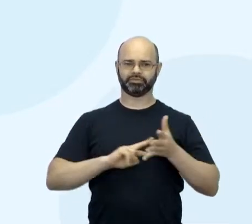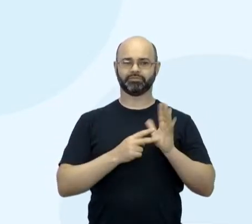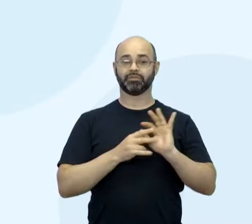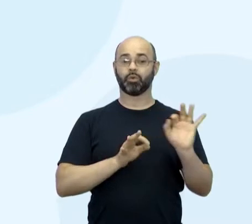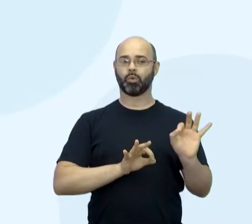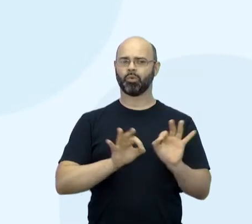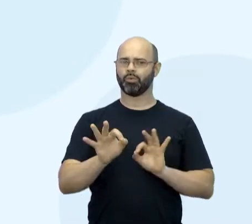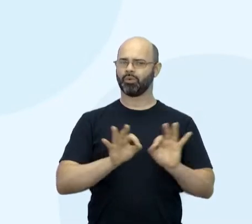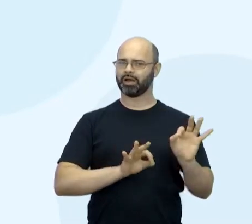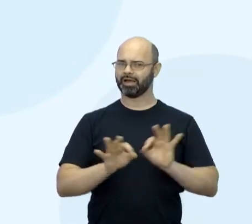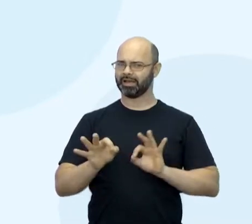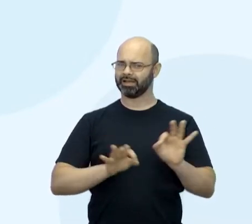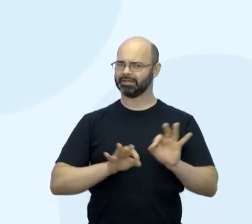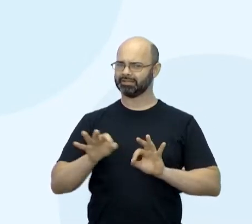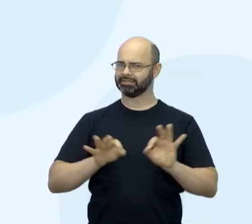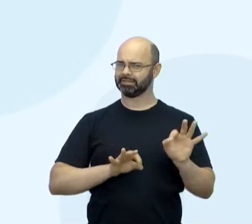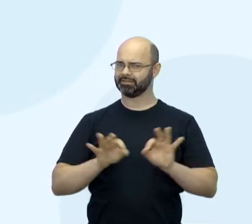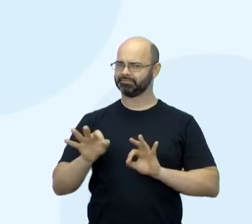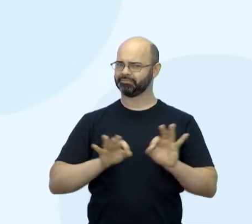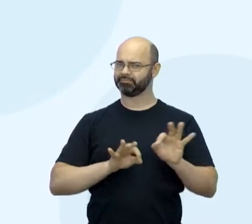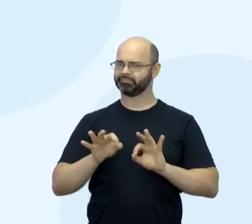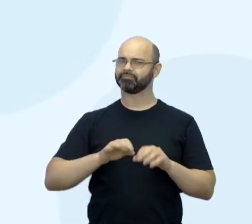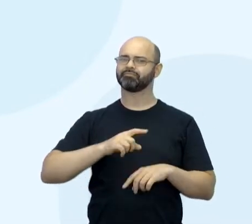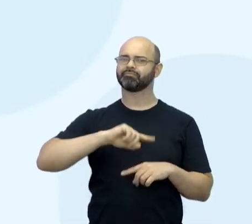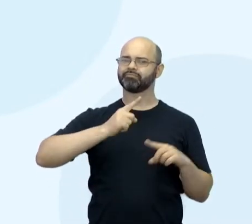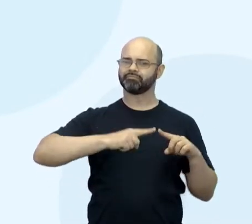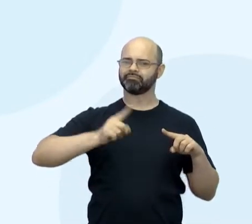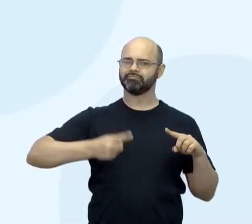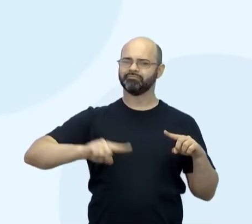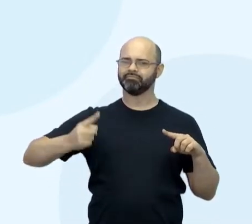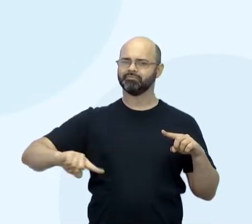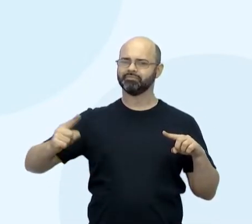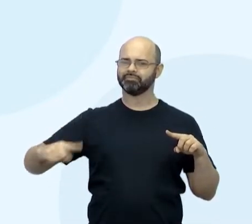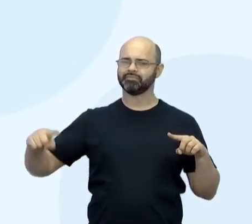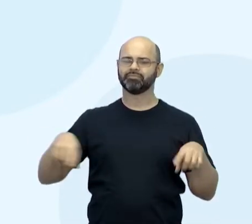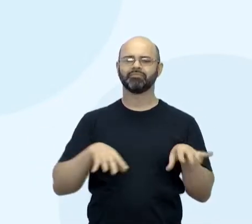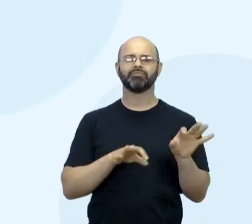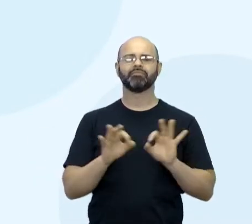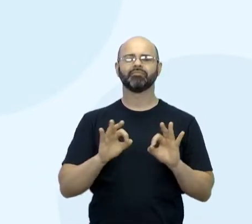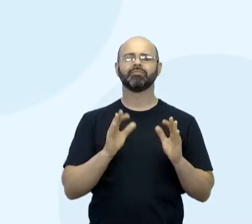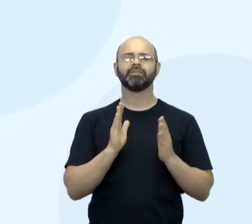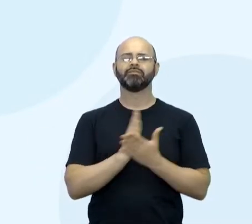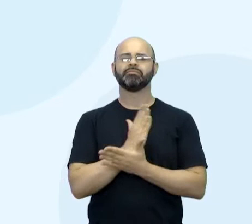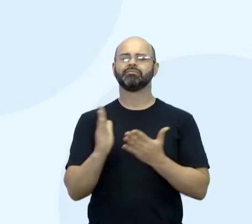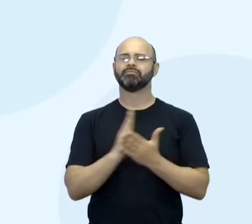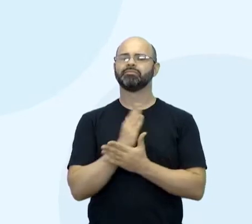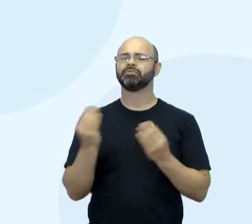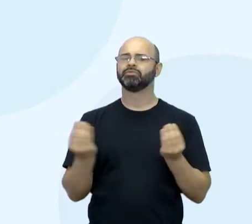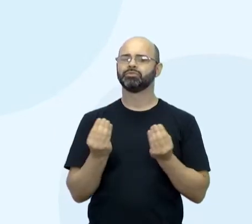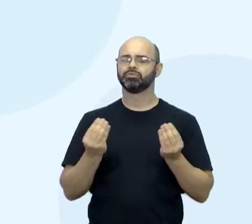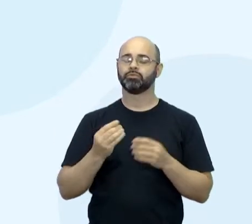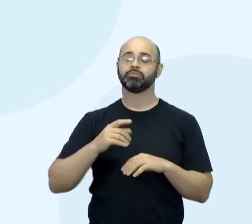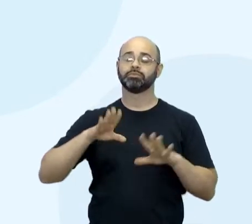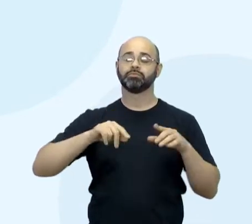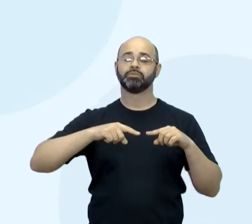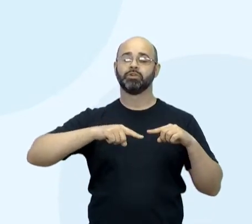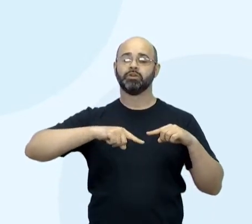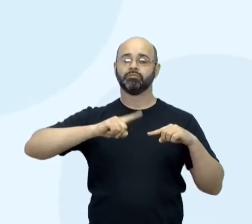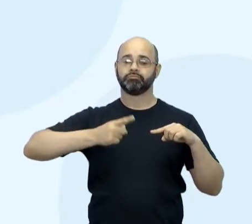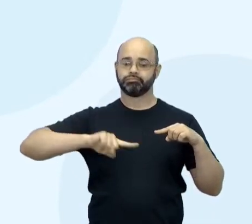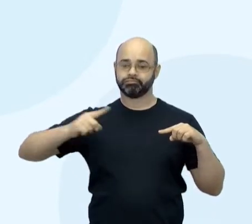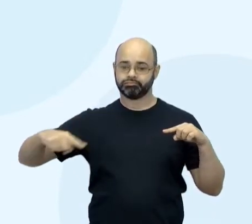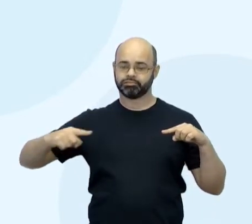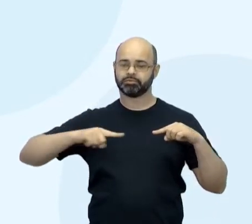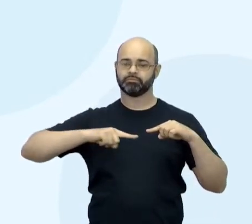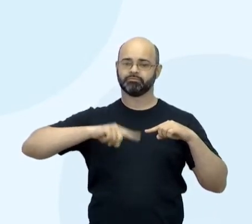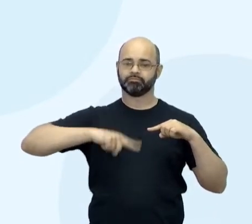de organização das ondas eletromagnéticas que você organiza de forma como? Você põe lá a frequência e o comprimento de